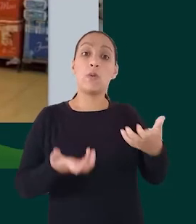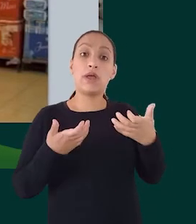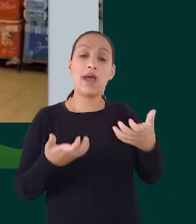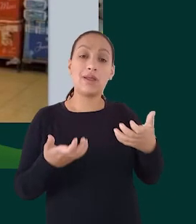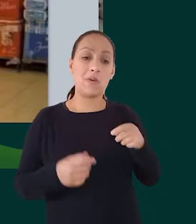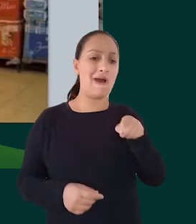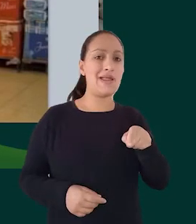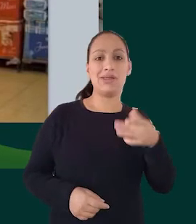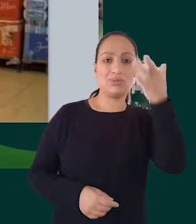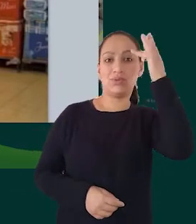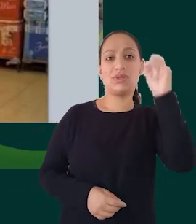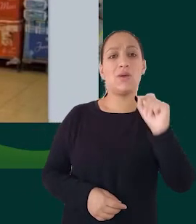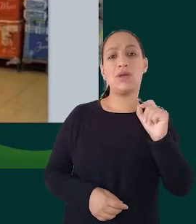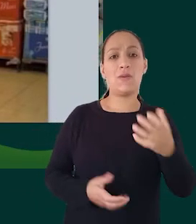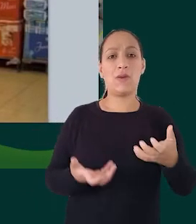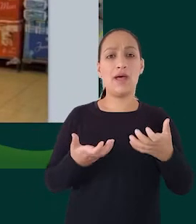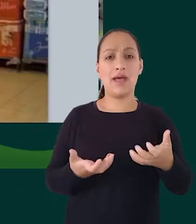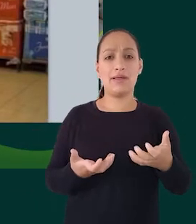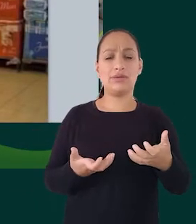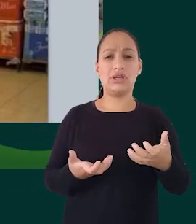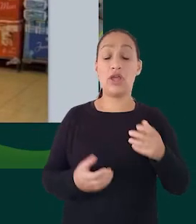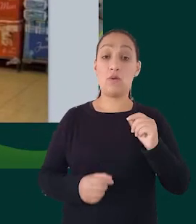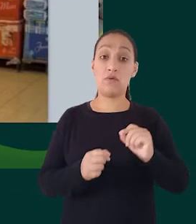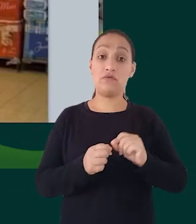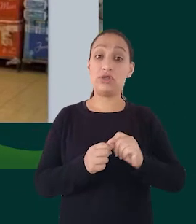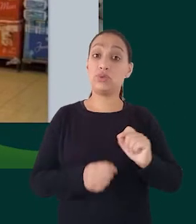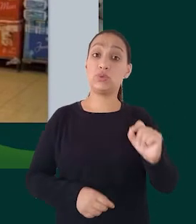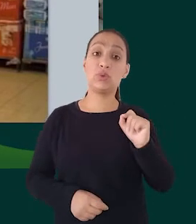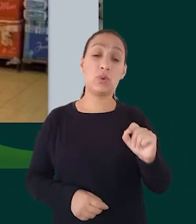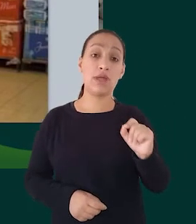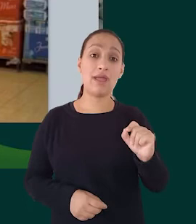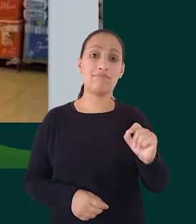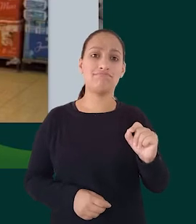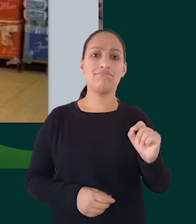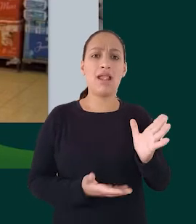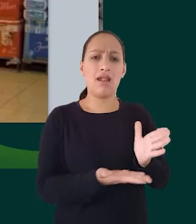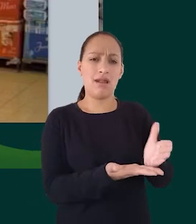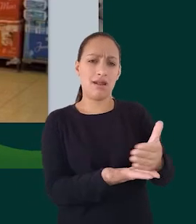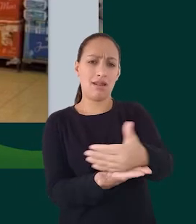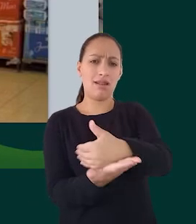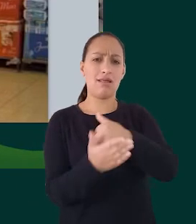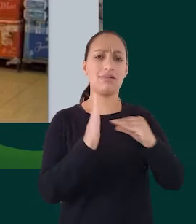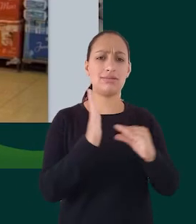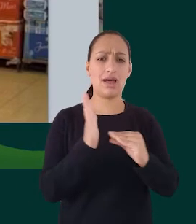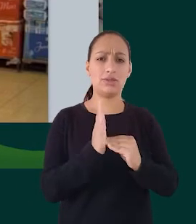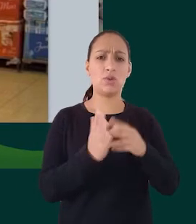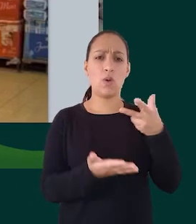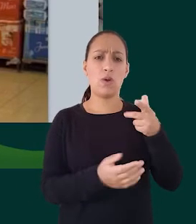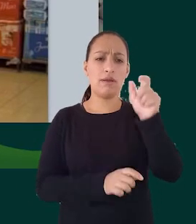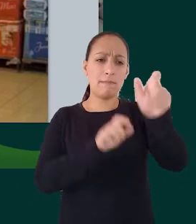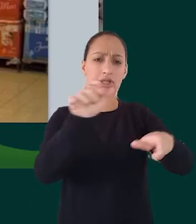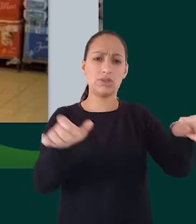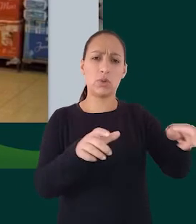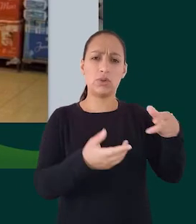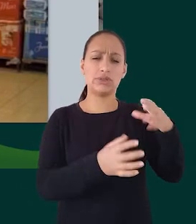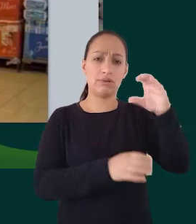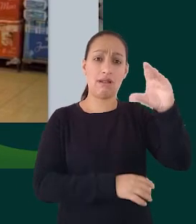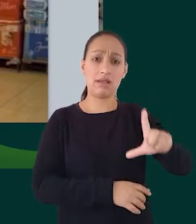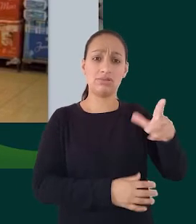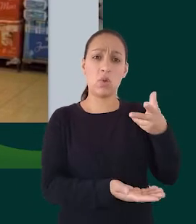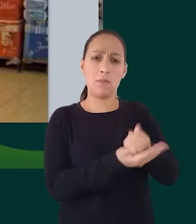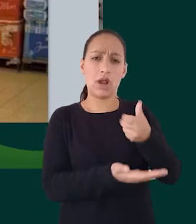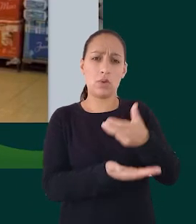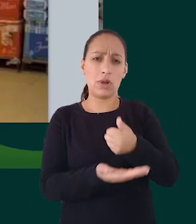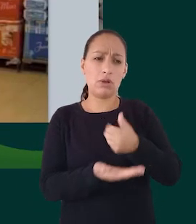esse bando de dados de compras de clientes, joguei para um algoritmo e ele me